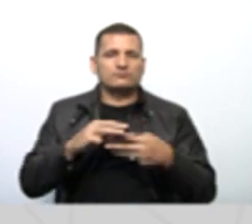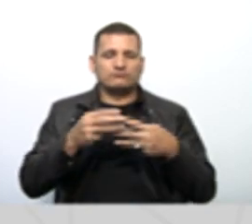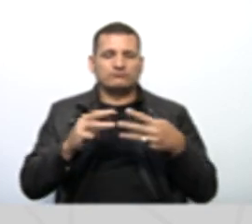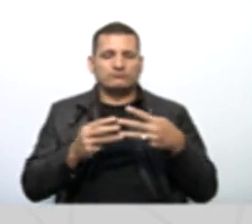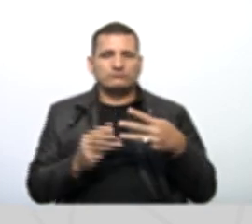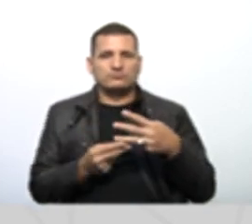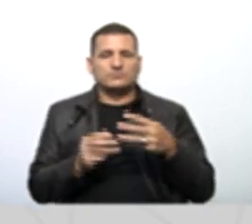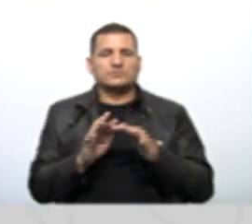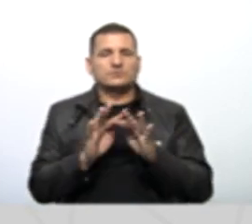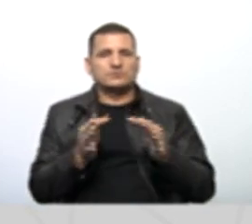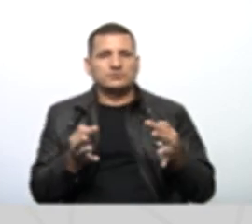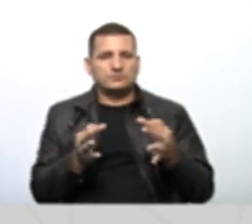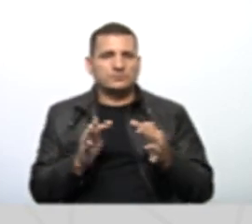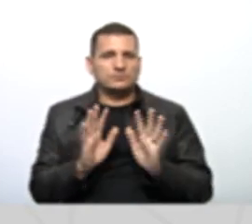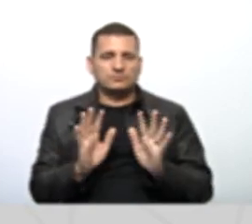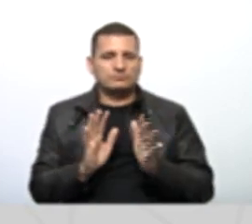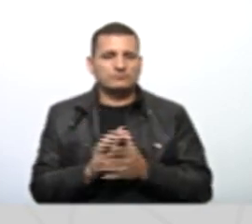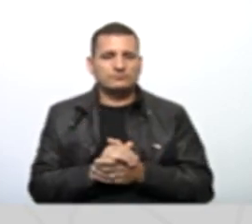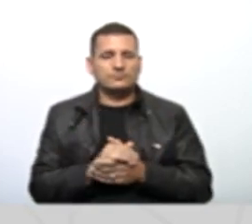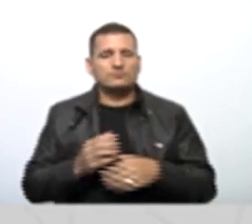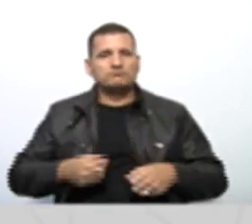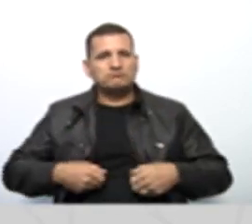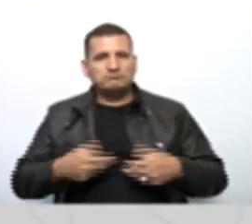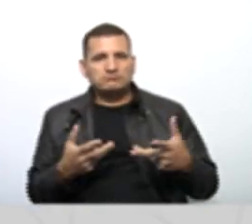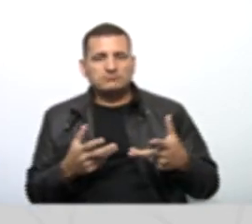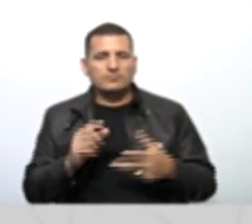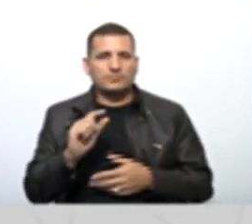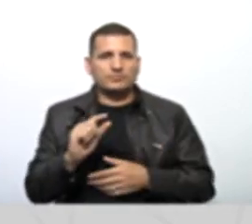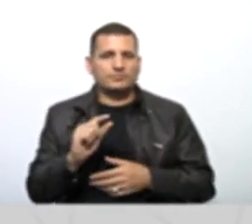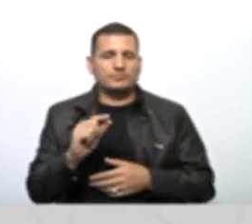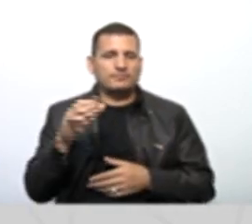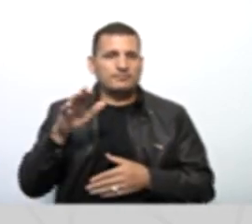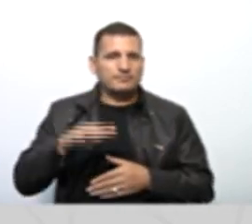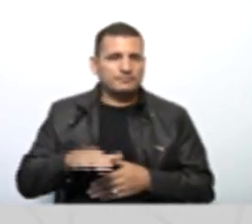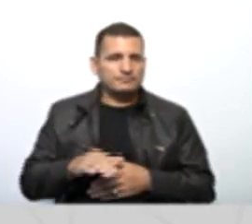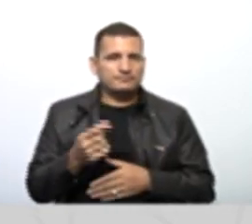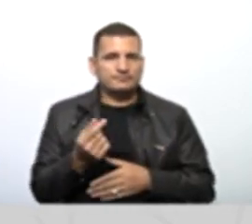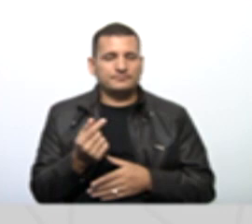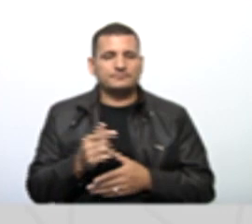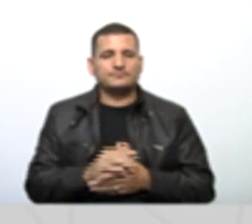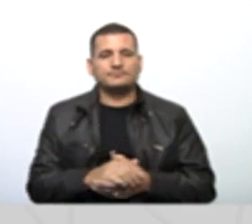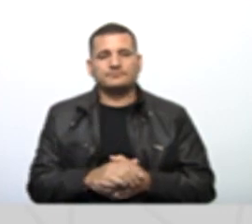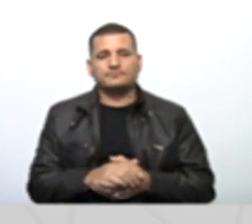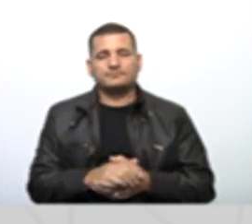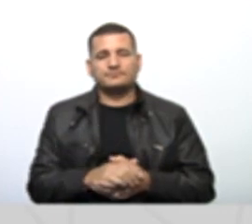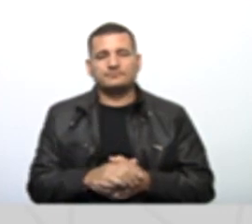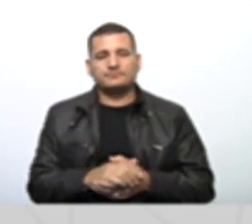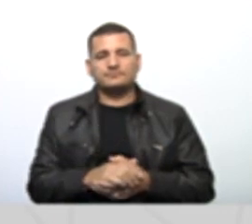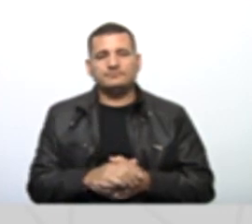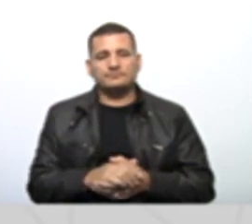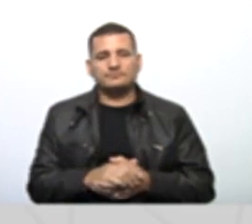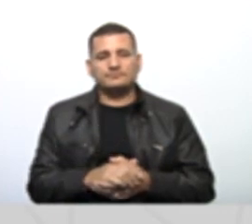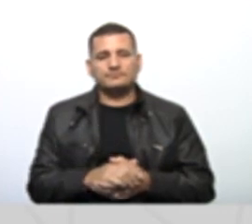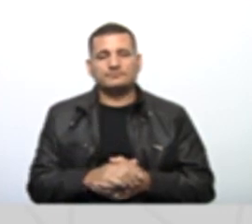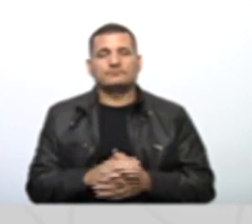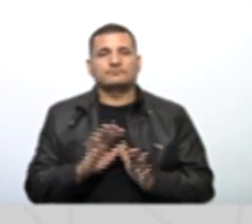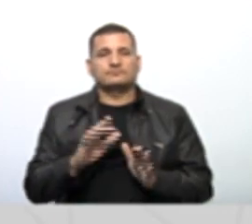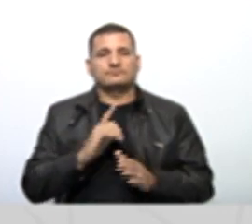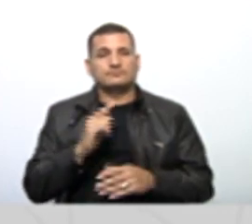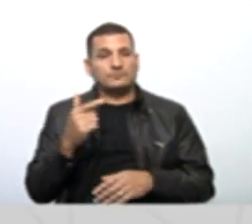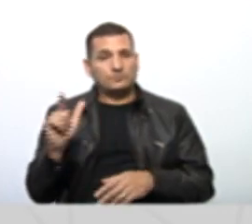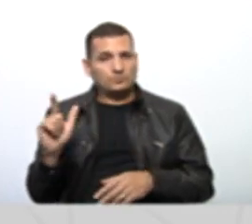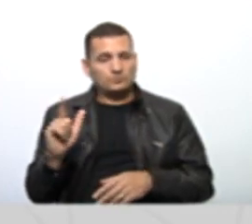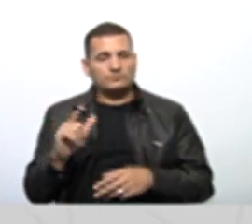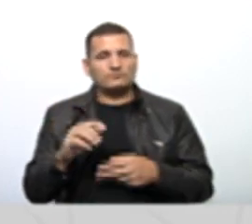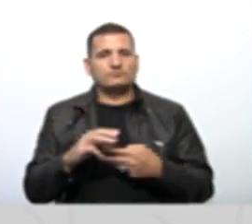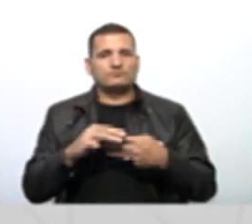pessoa utiliza exatamente por conta do custo também tá né porém nós temos mais outros tipos de